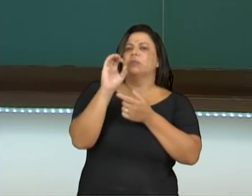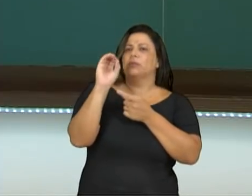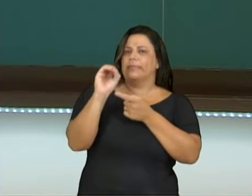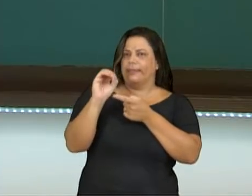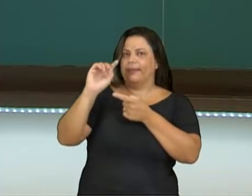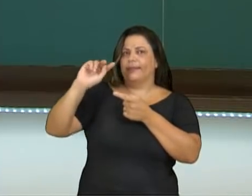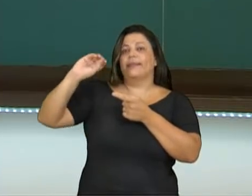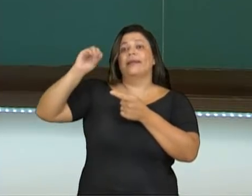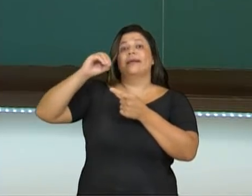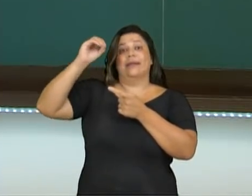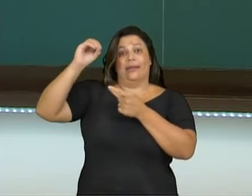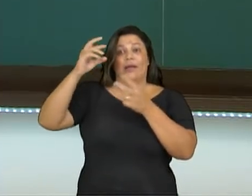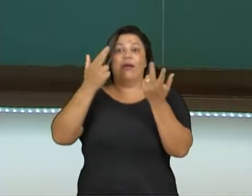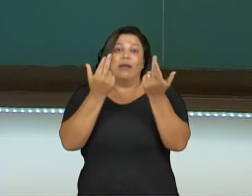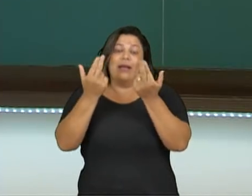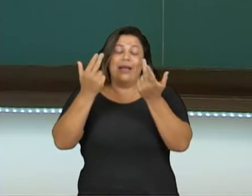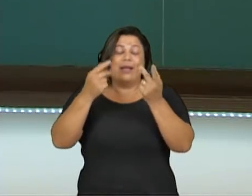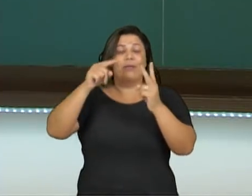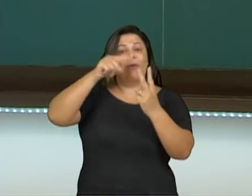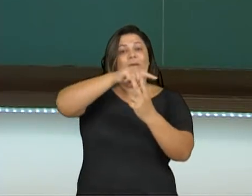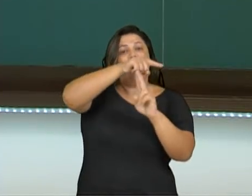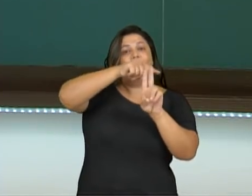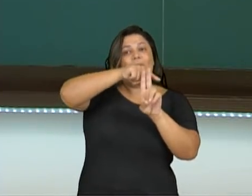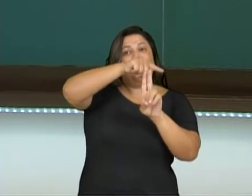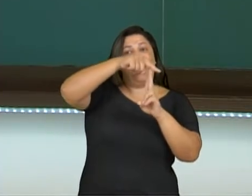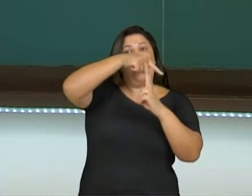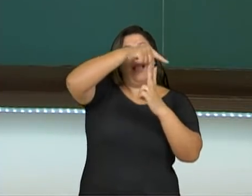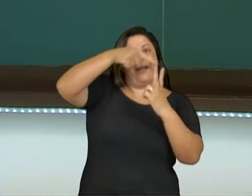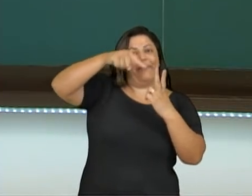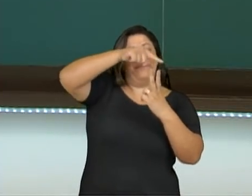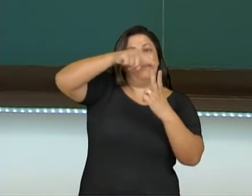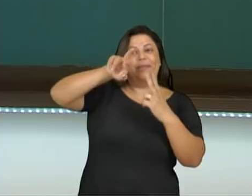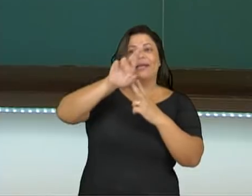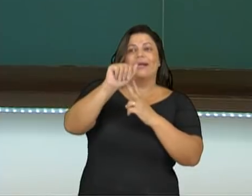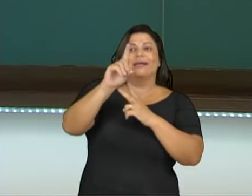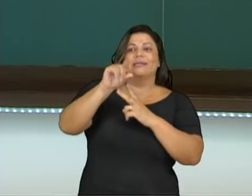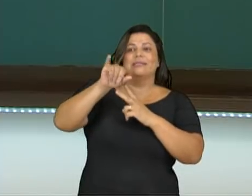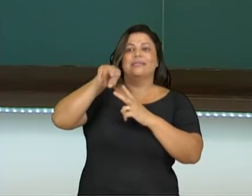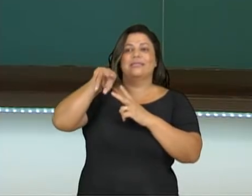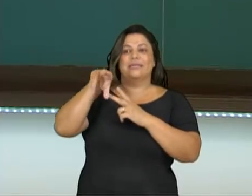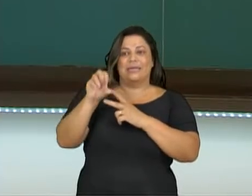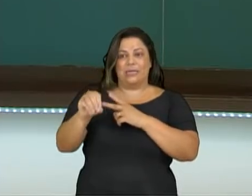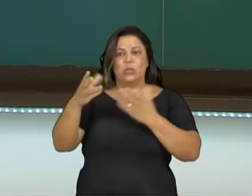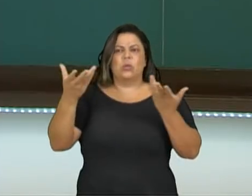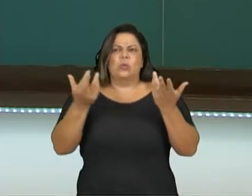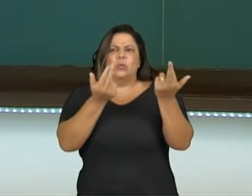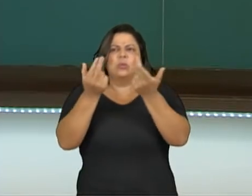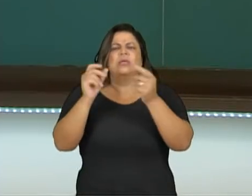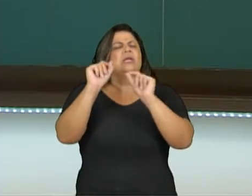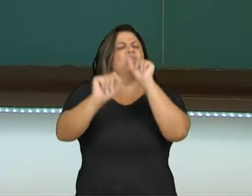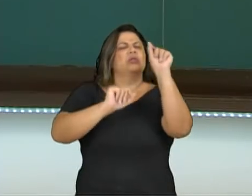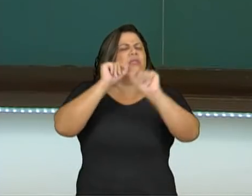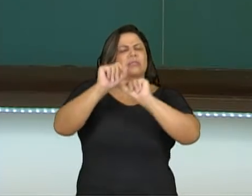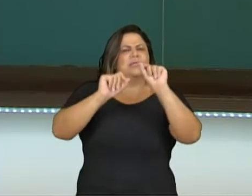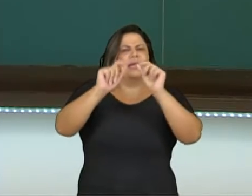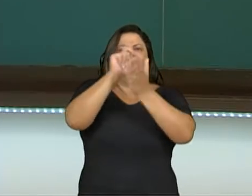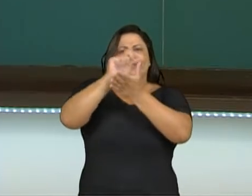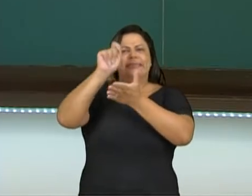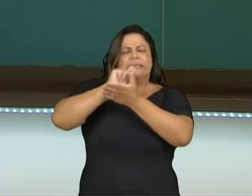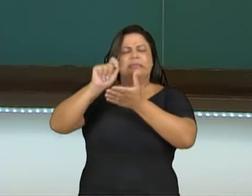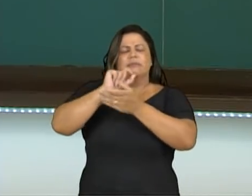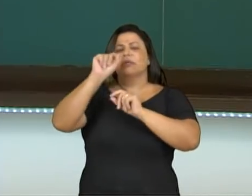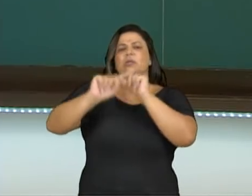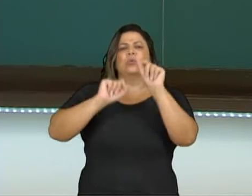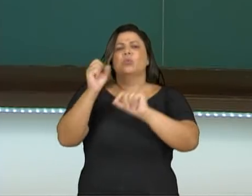radianos. E isolando o nosso x, que é o que a gente quer, né? Escrever quanto é esse 1 grau em radianos,